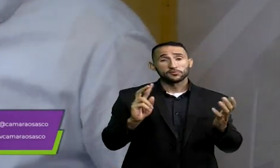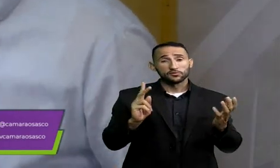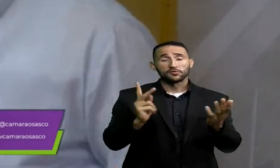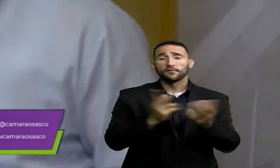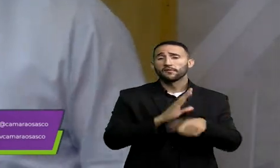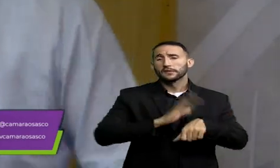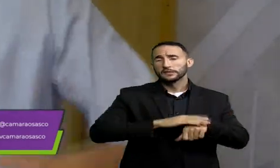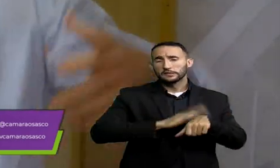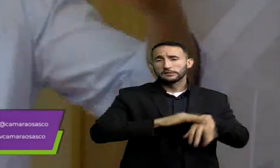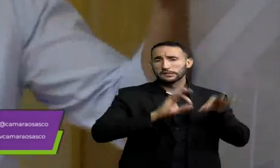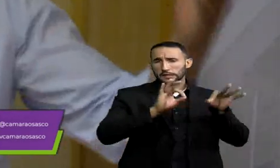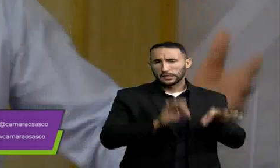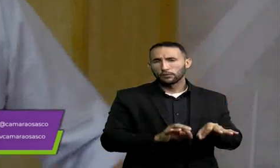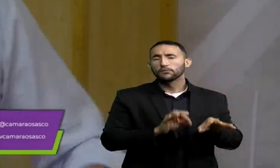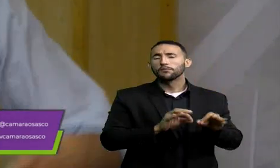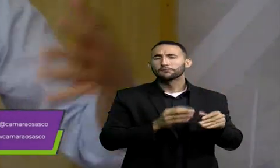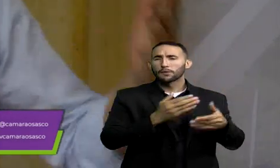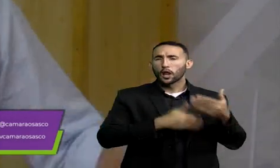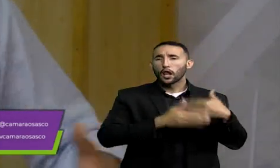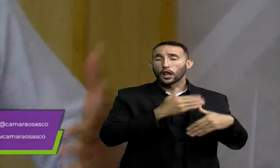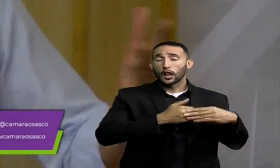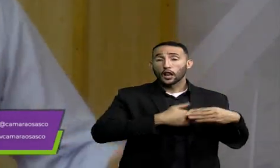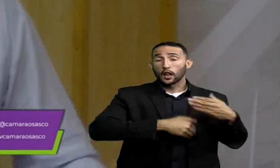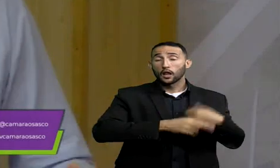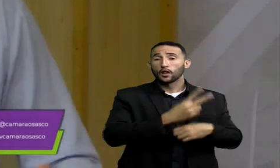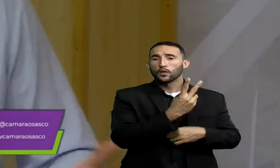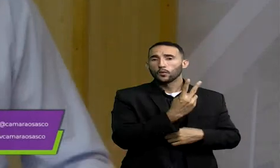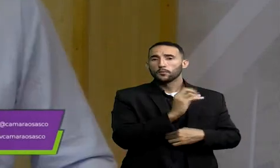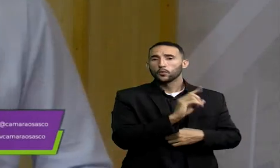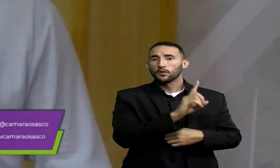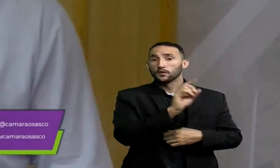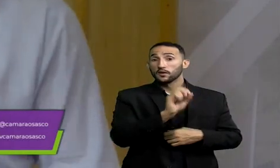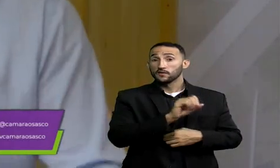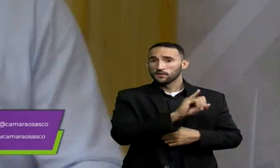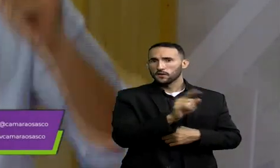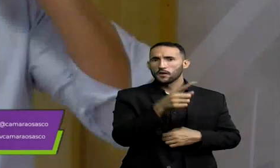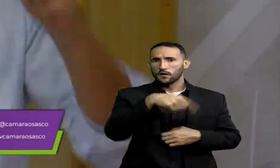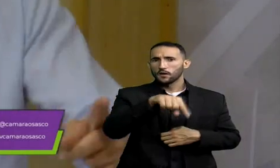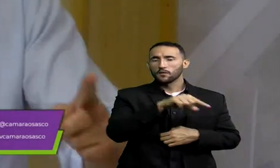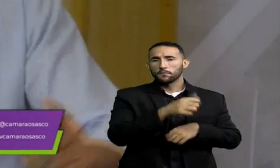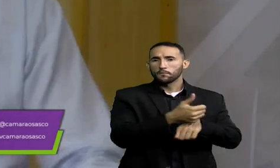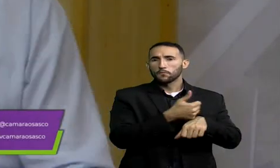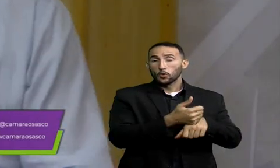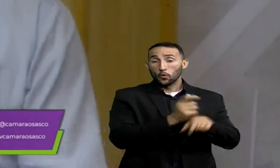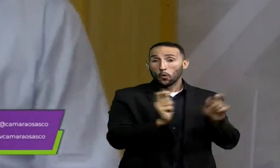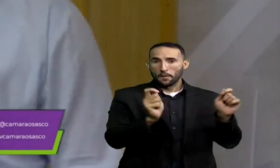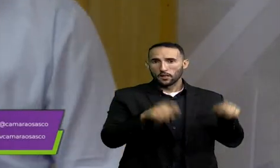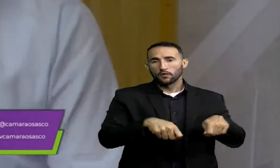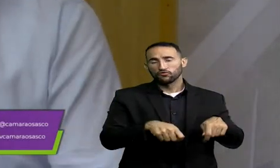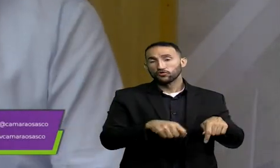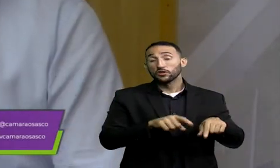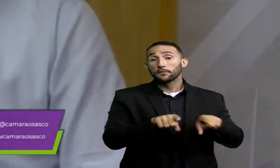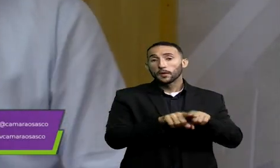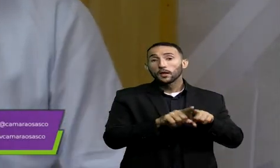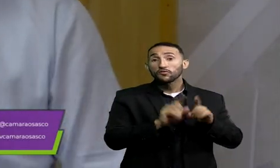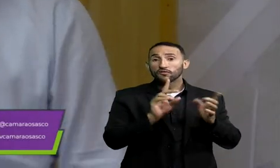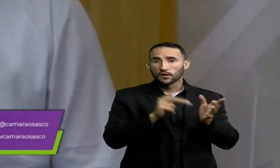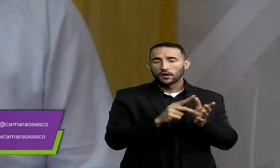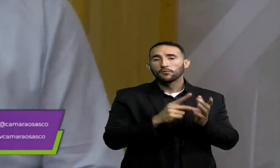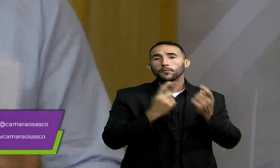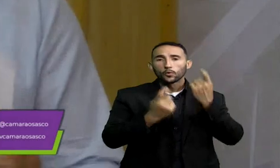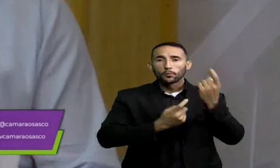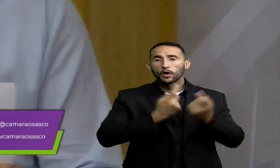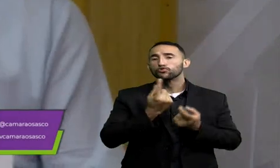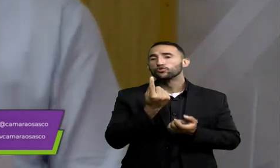acomodados desde 2010 2011 se tivessem competência e preocupação com os recursos